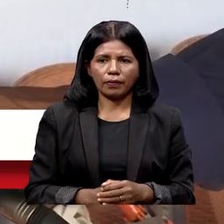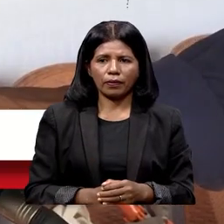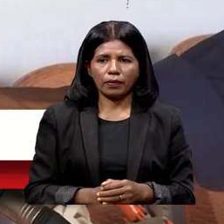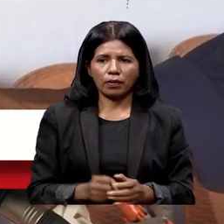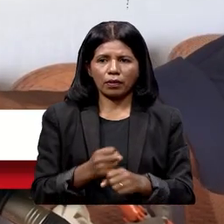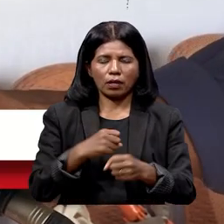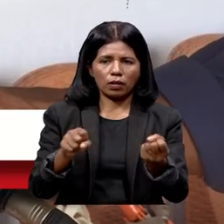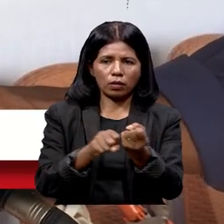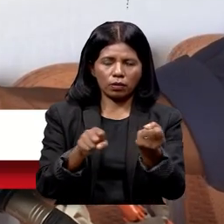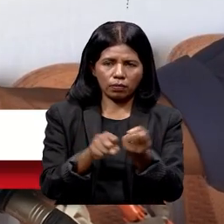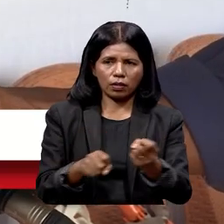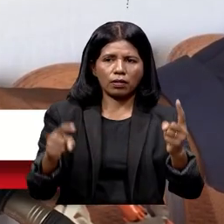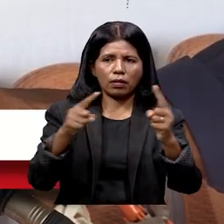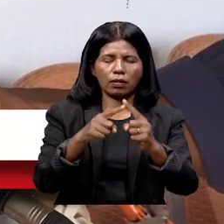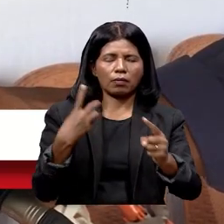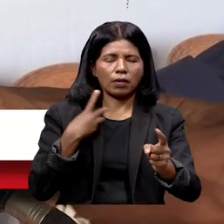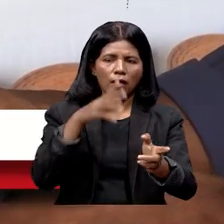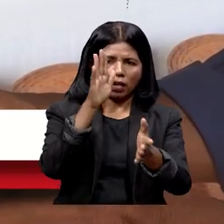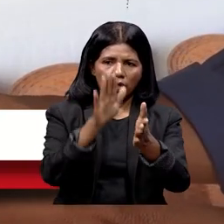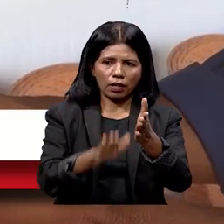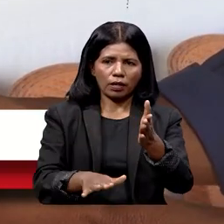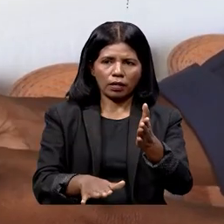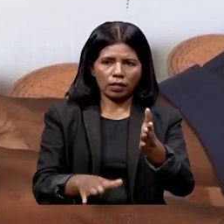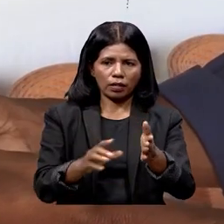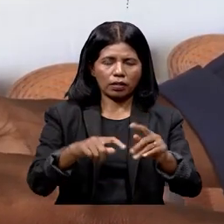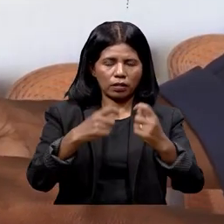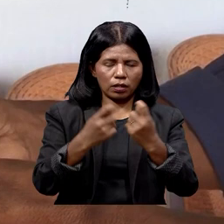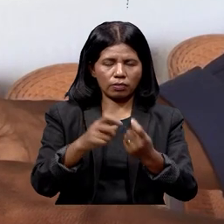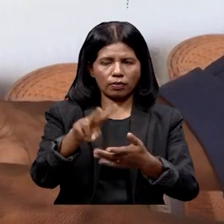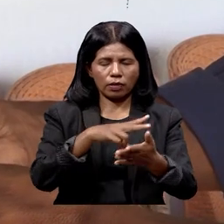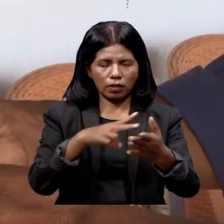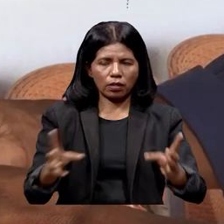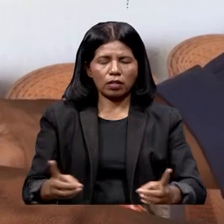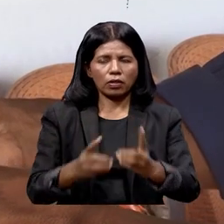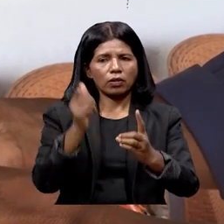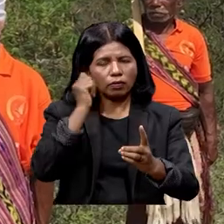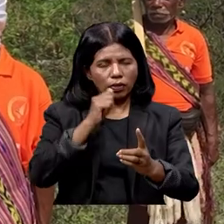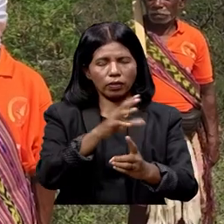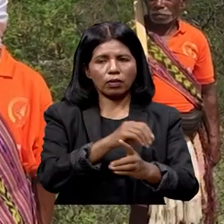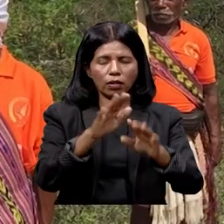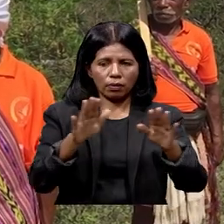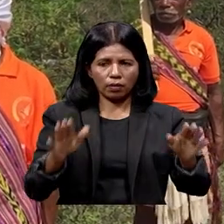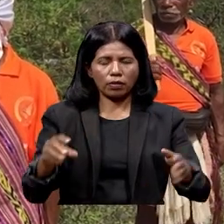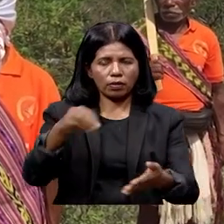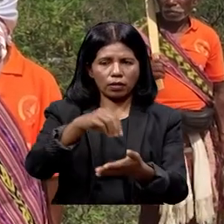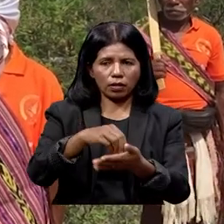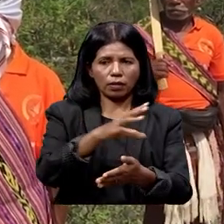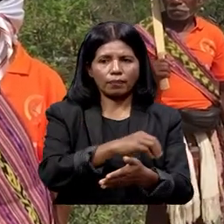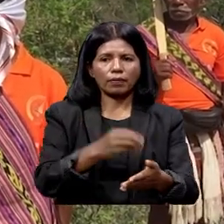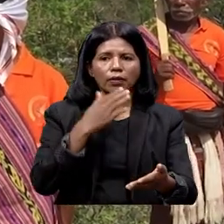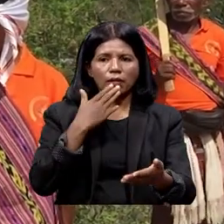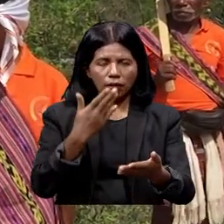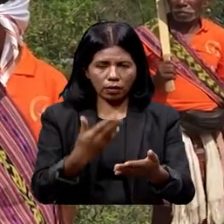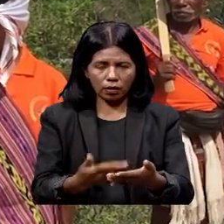halo contribuição ba e redução qualquer tipo de violência soro feto no labari feto, cria sociedade na vema